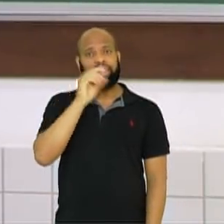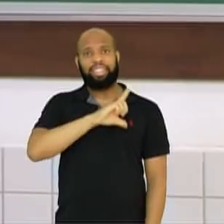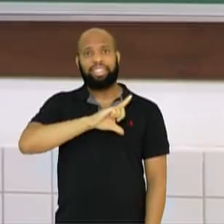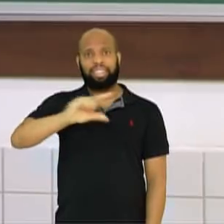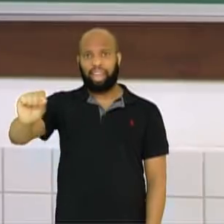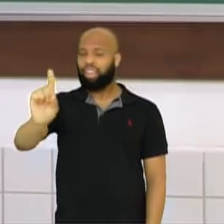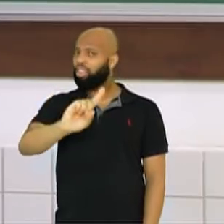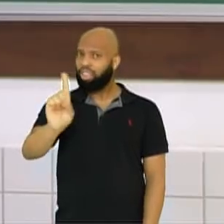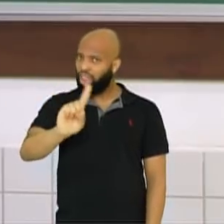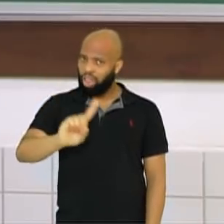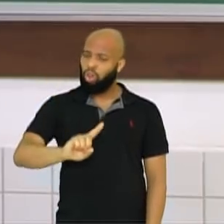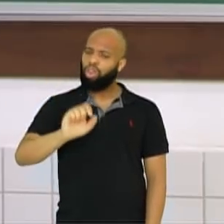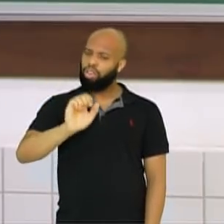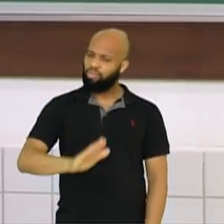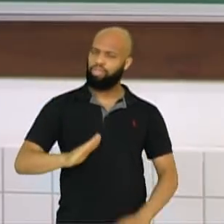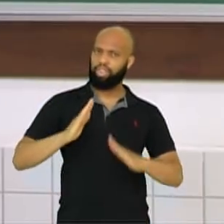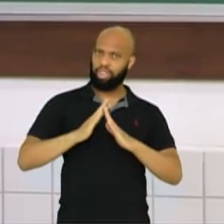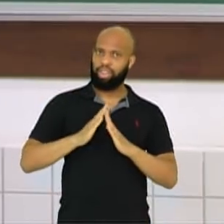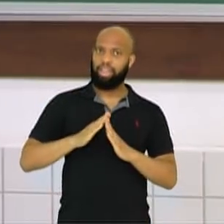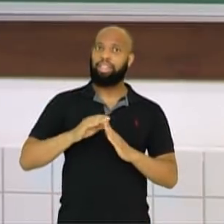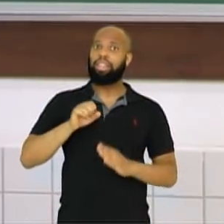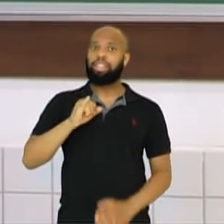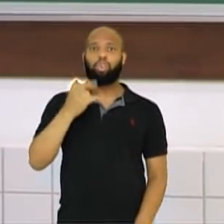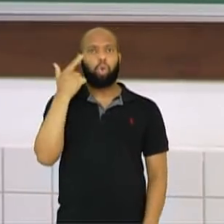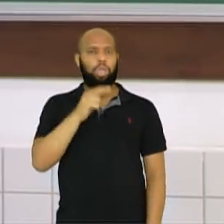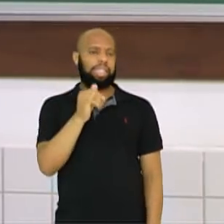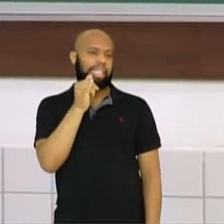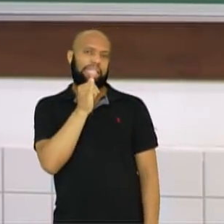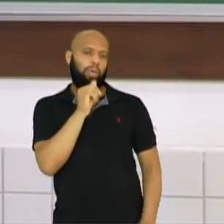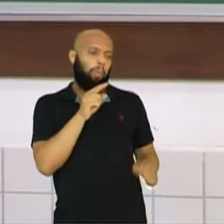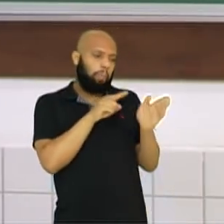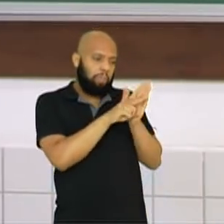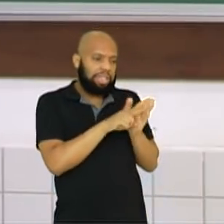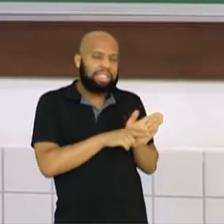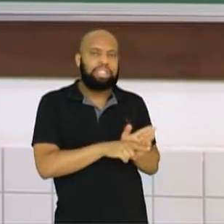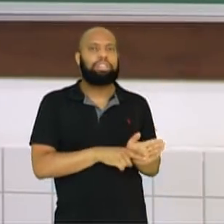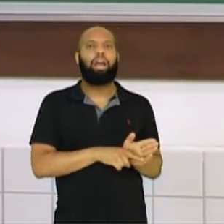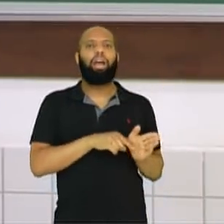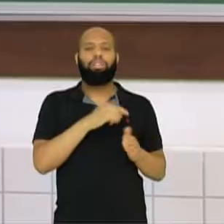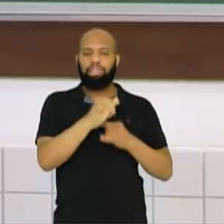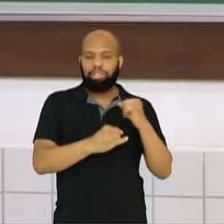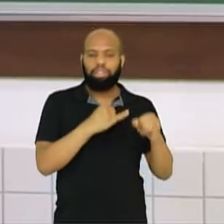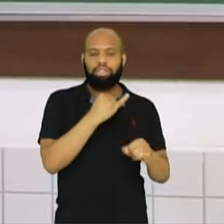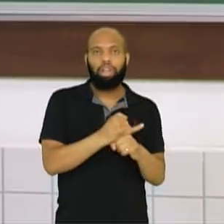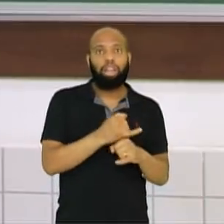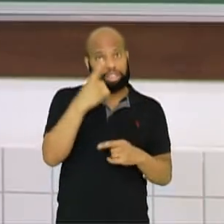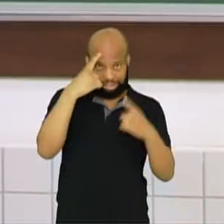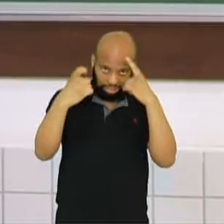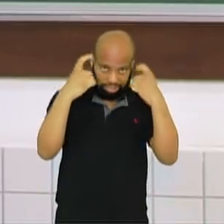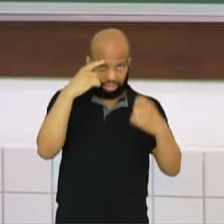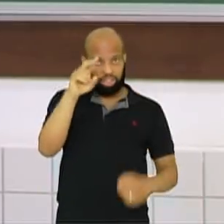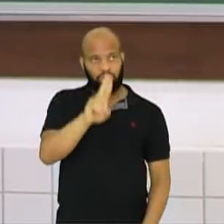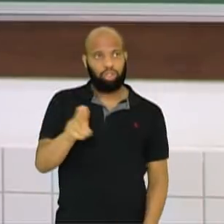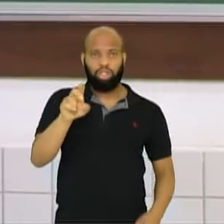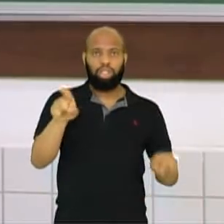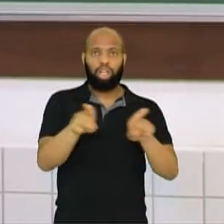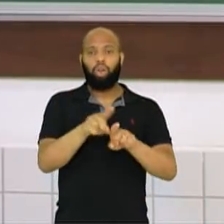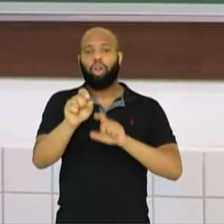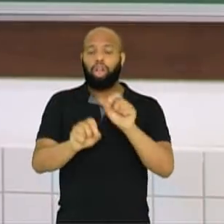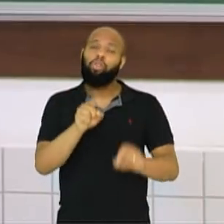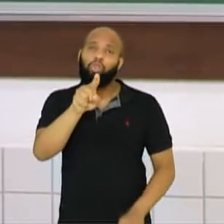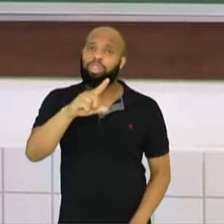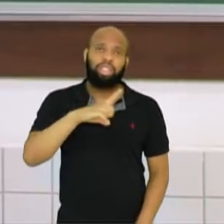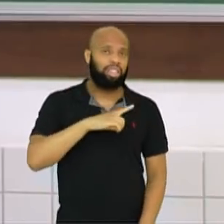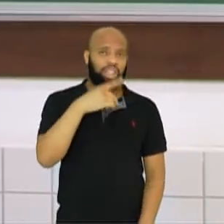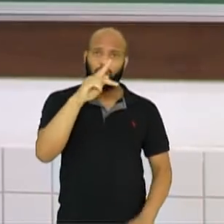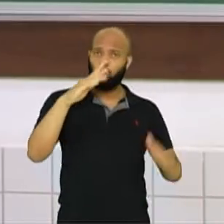mínimo possível de casa. Se não sair, melhor ainda. O importante é vocês terem bastante criatividade, utilizar o que tem